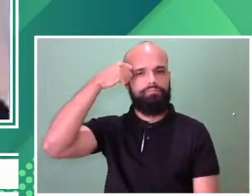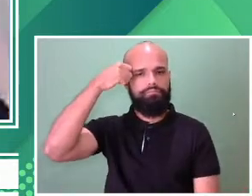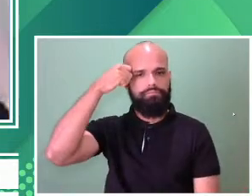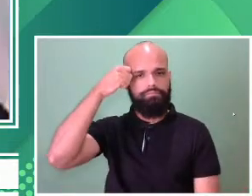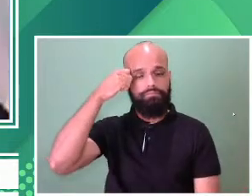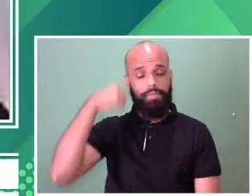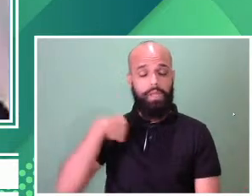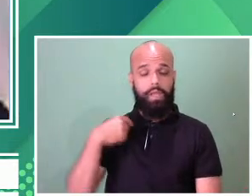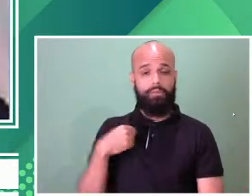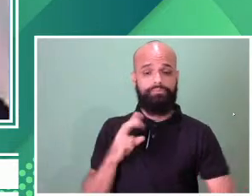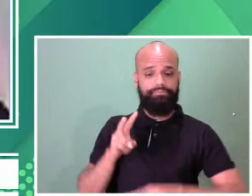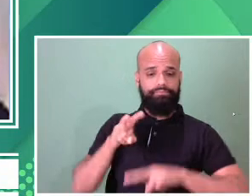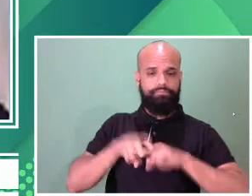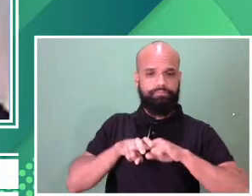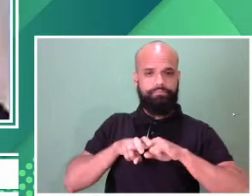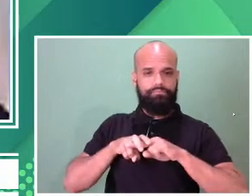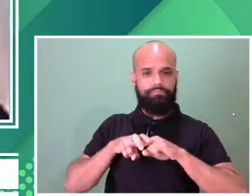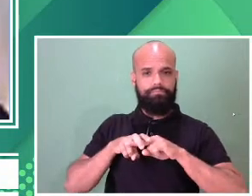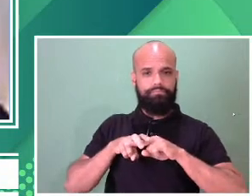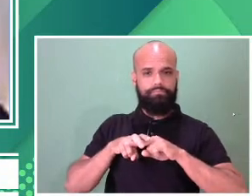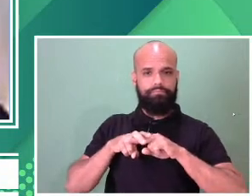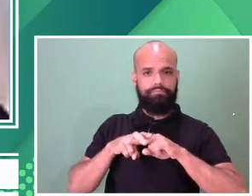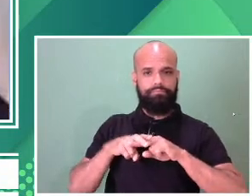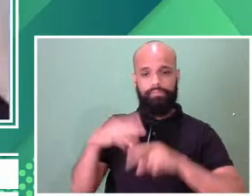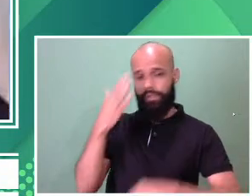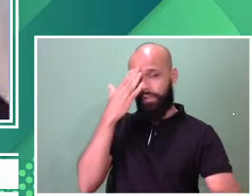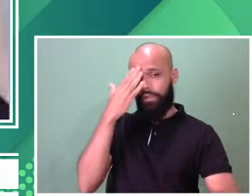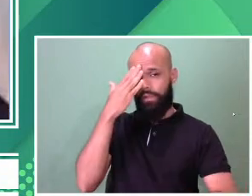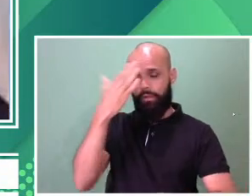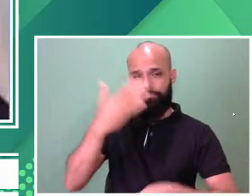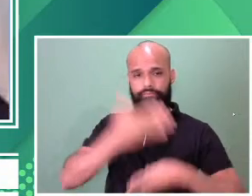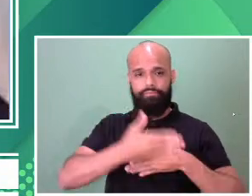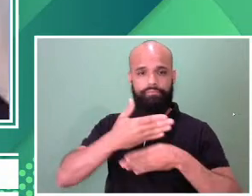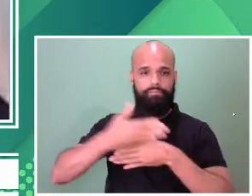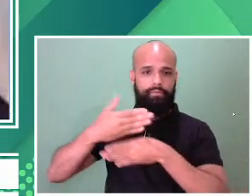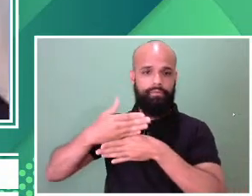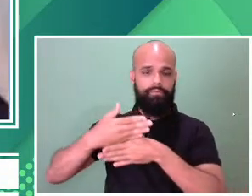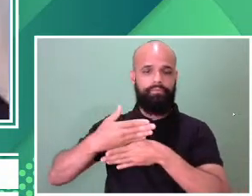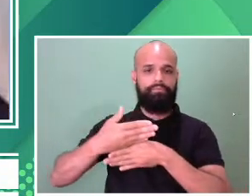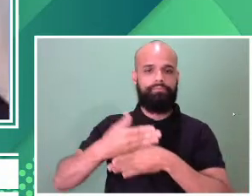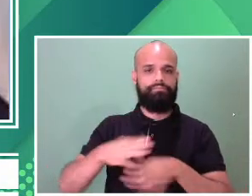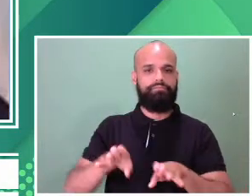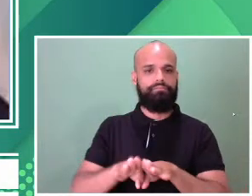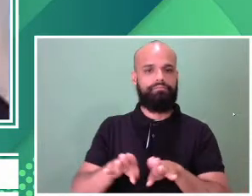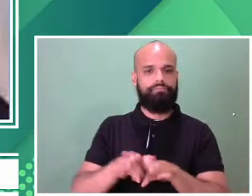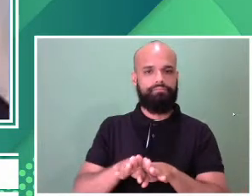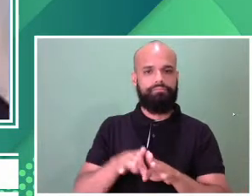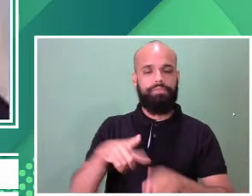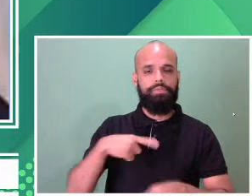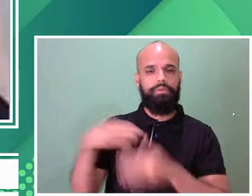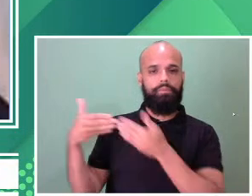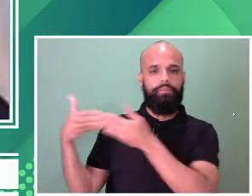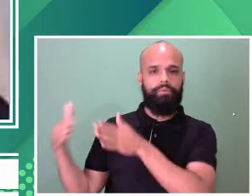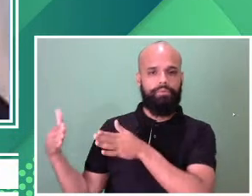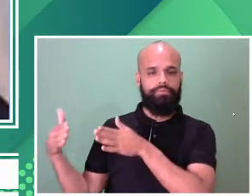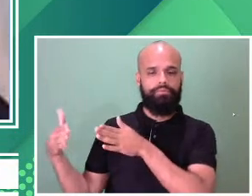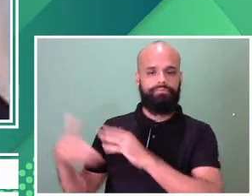estou posicionado à frente de uma parede de tijolos com um portal ao lado.